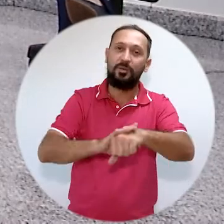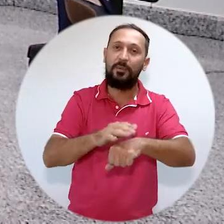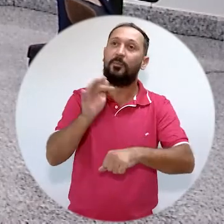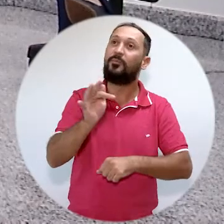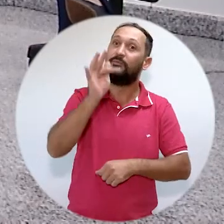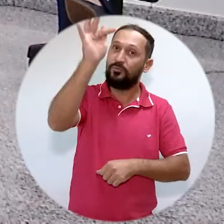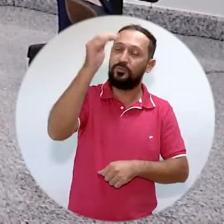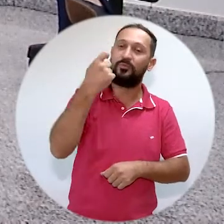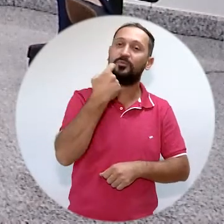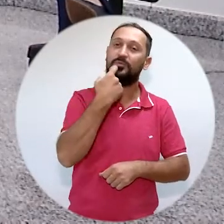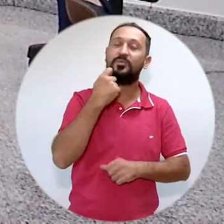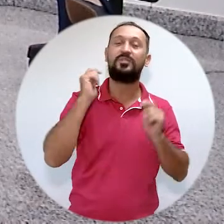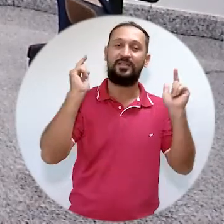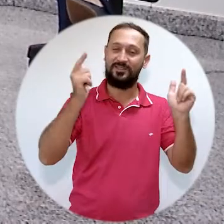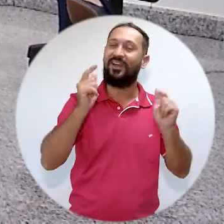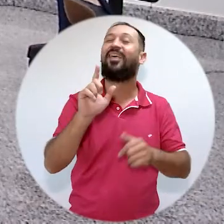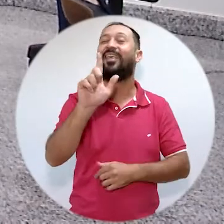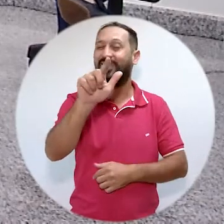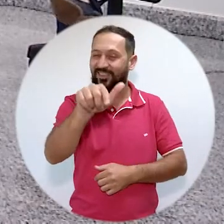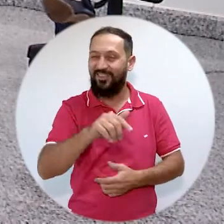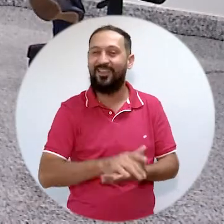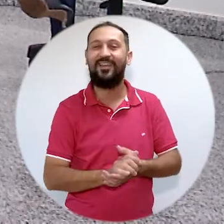e já convocá-la para outro sextor.